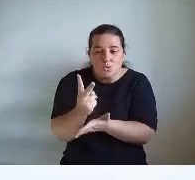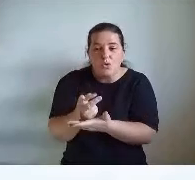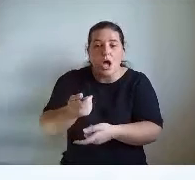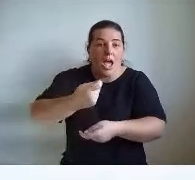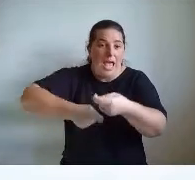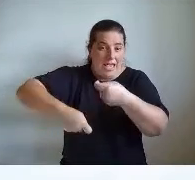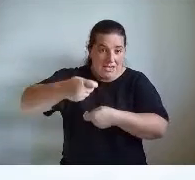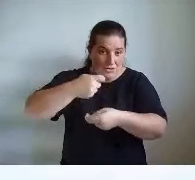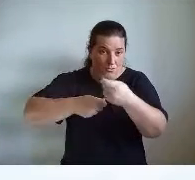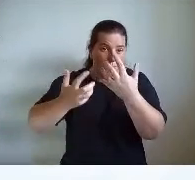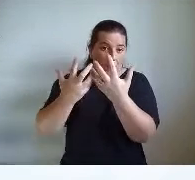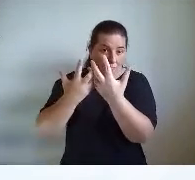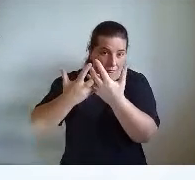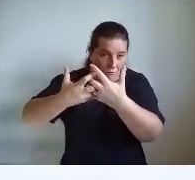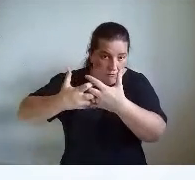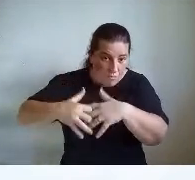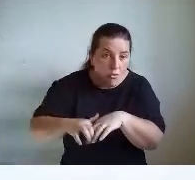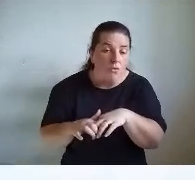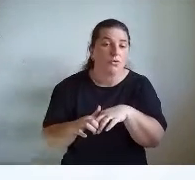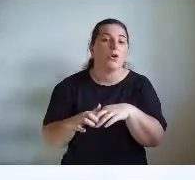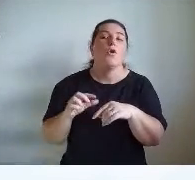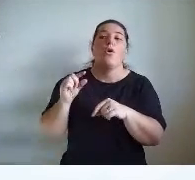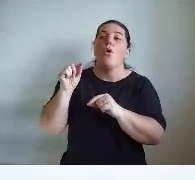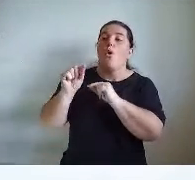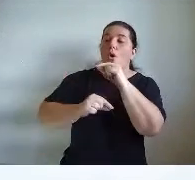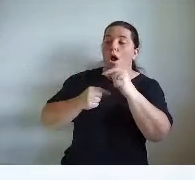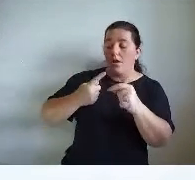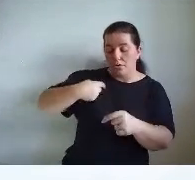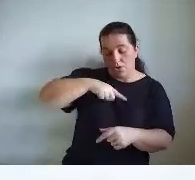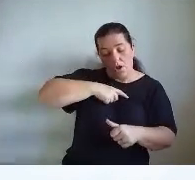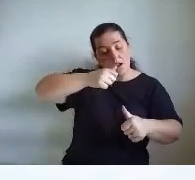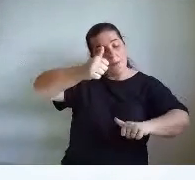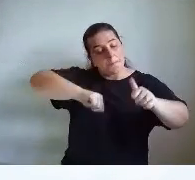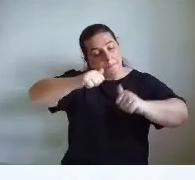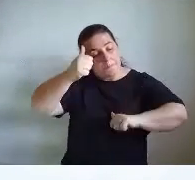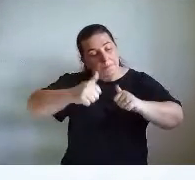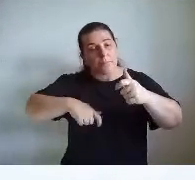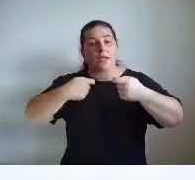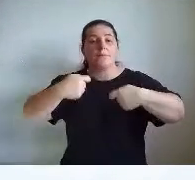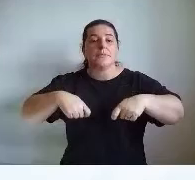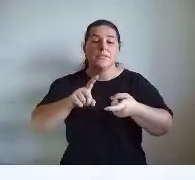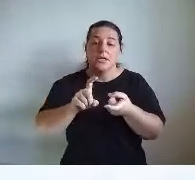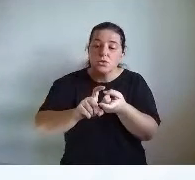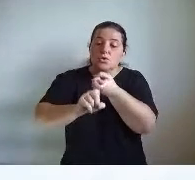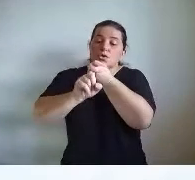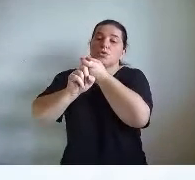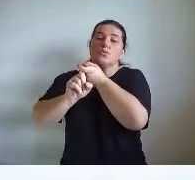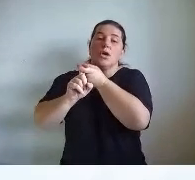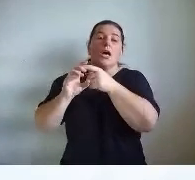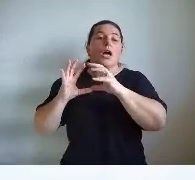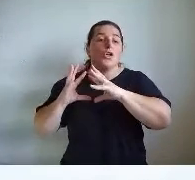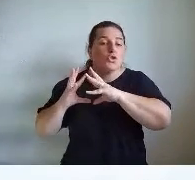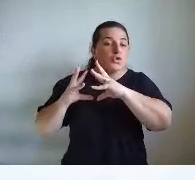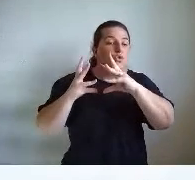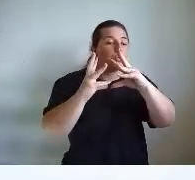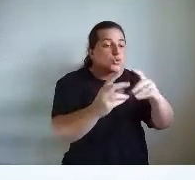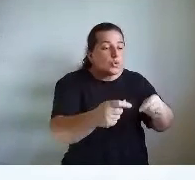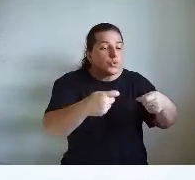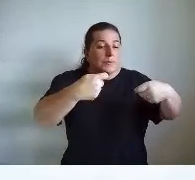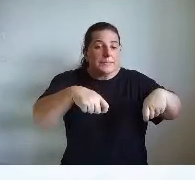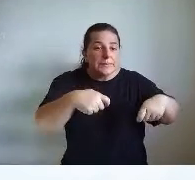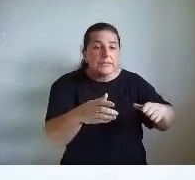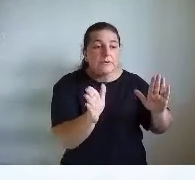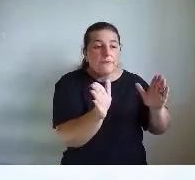funcionando, a avaliação de que nós precisamos suspender tudo quanto é possível e garantir que os